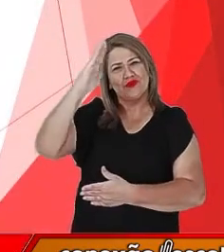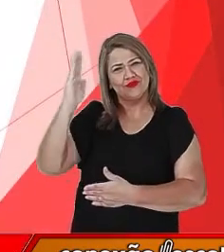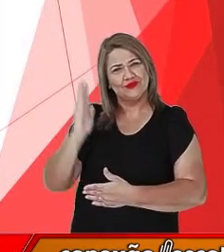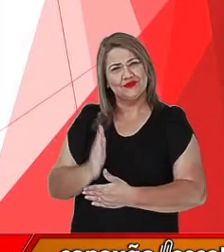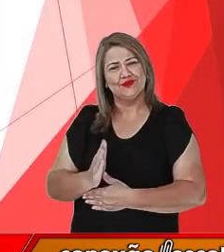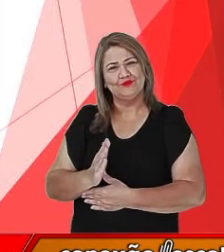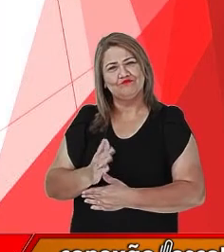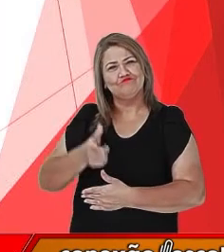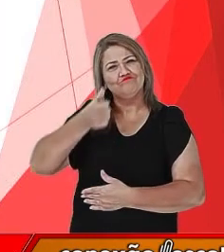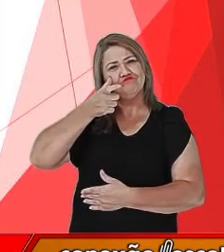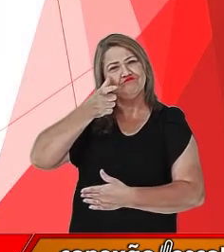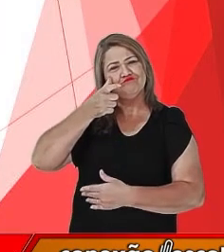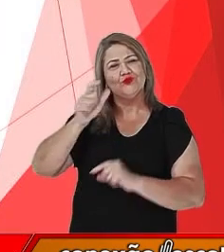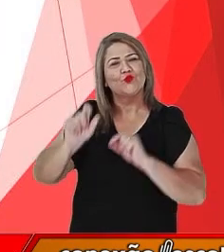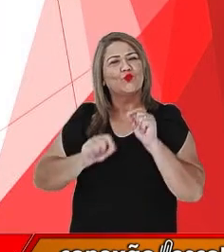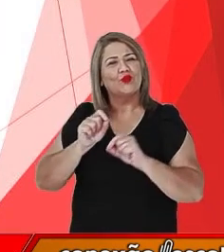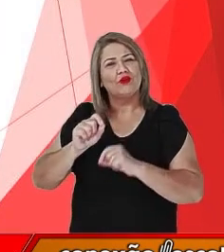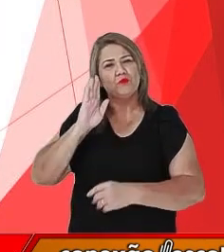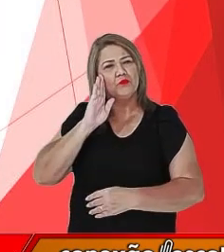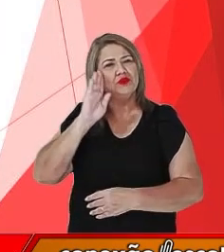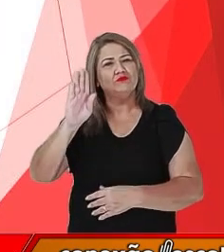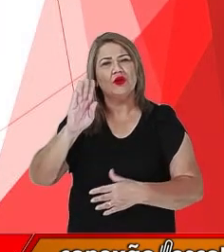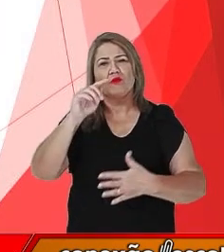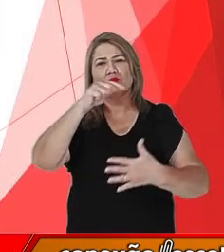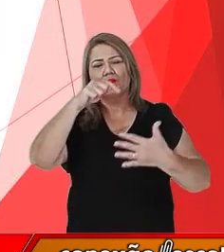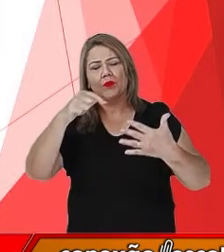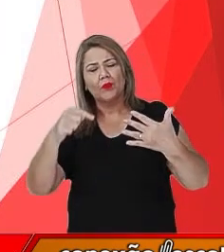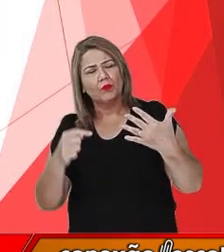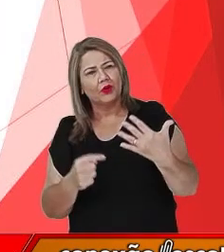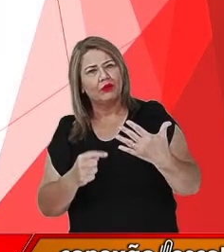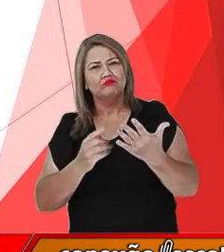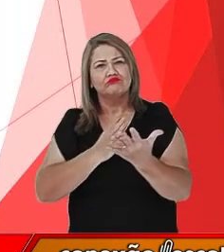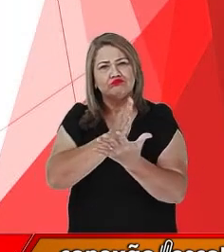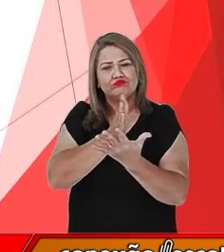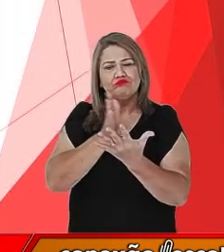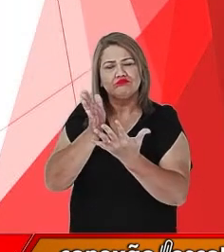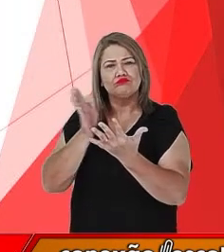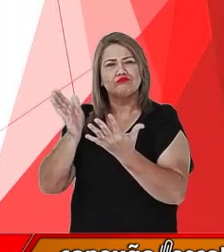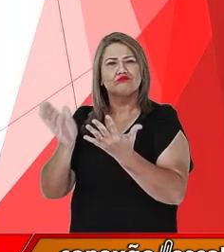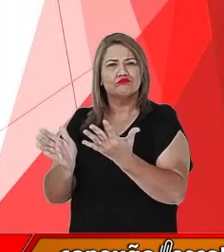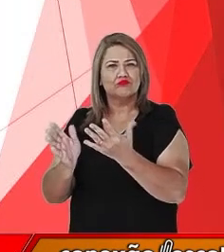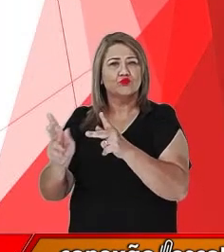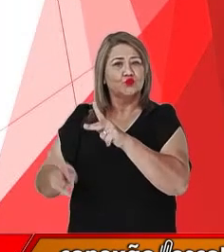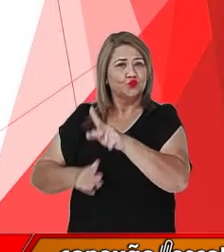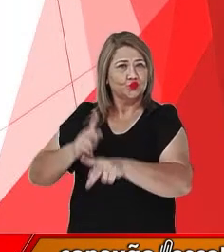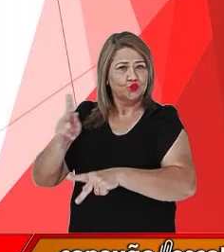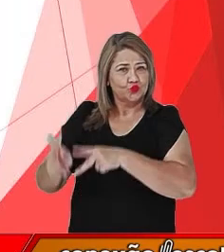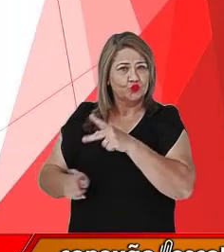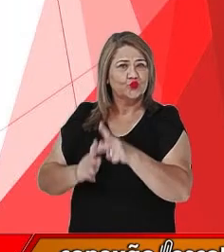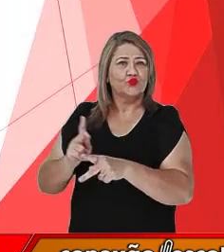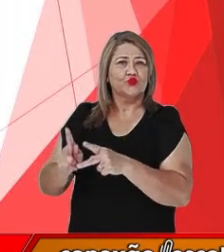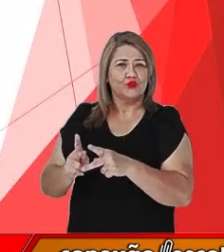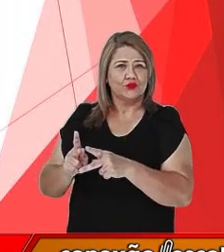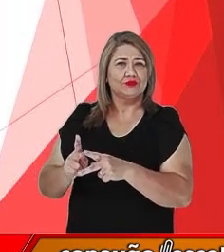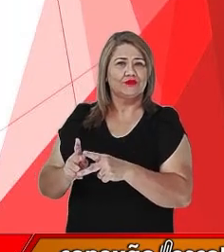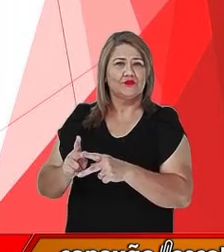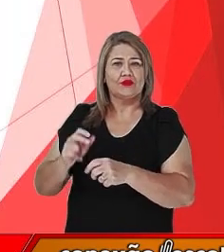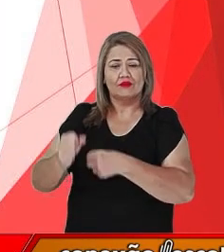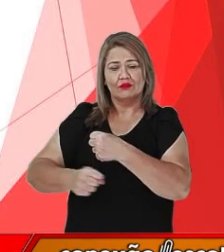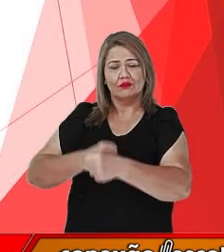pode observar quais são as principais linhas de ferroviárias do nosso país